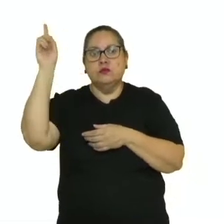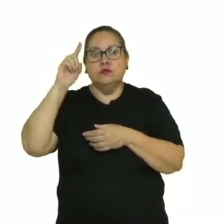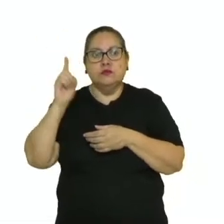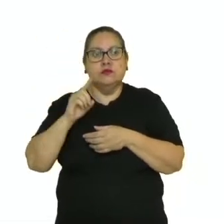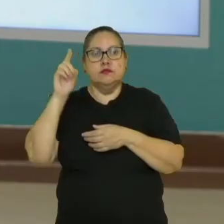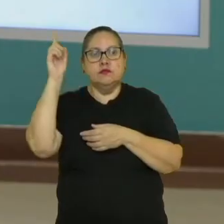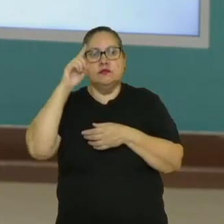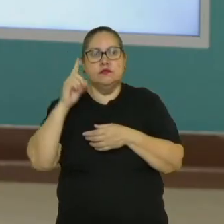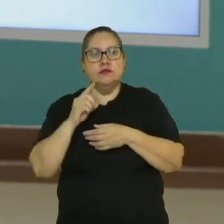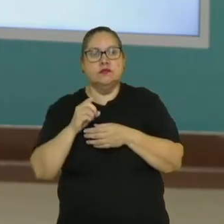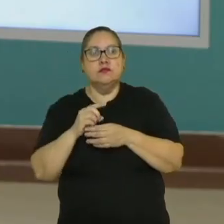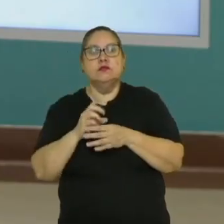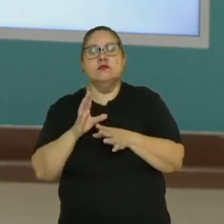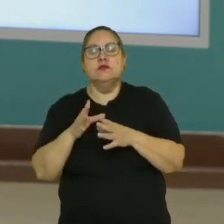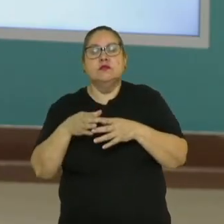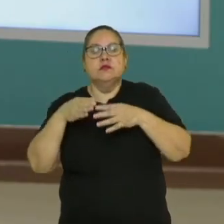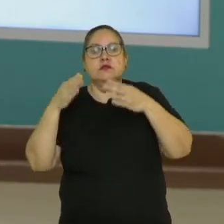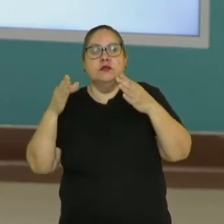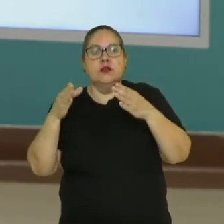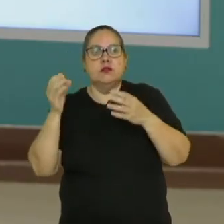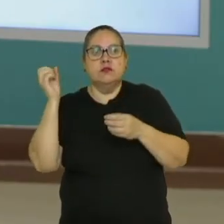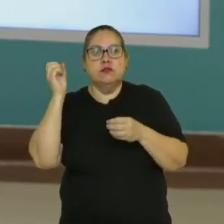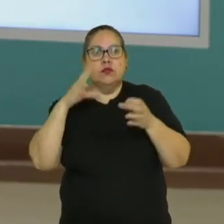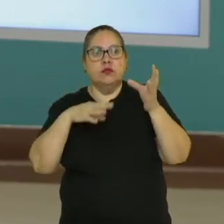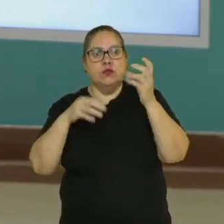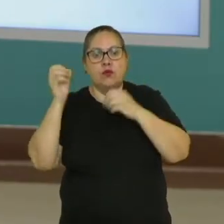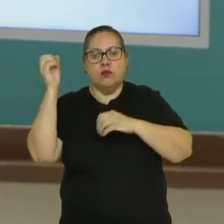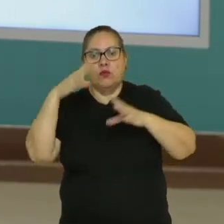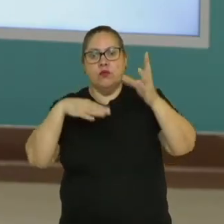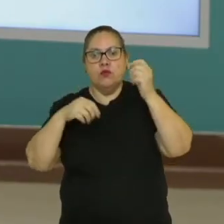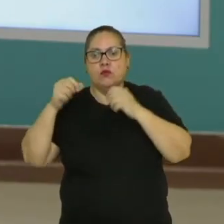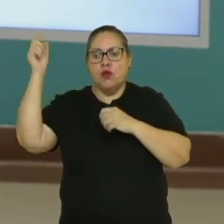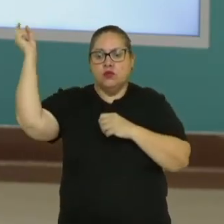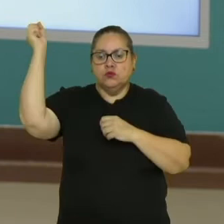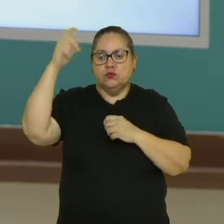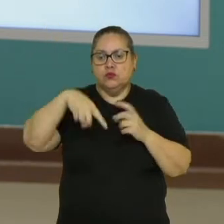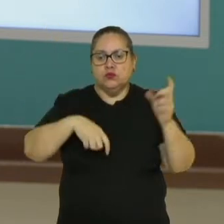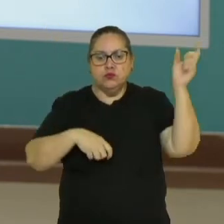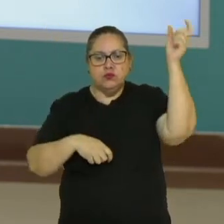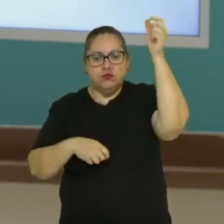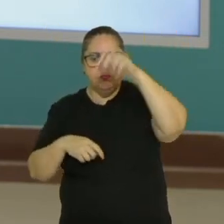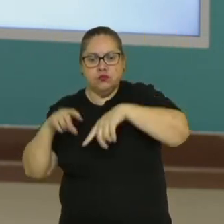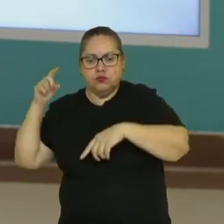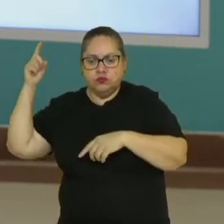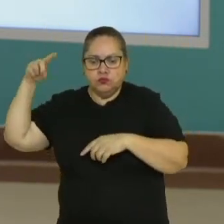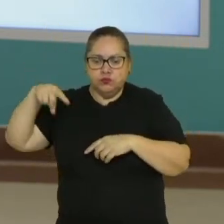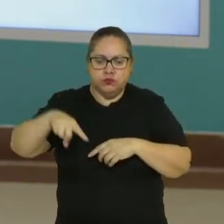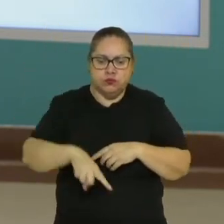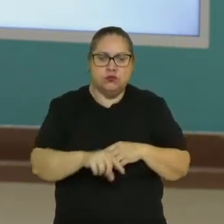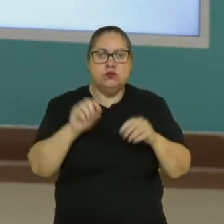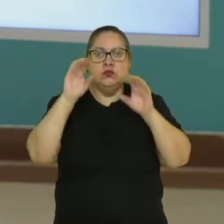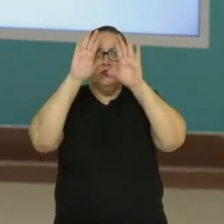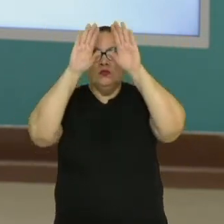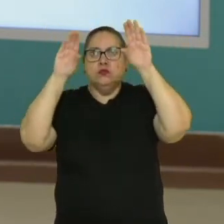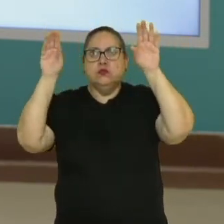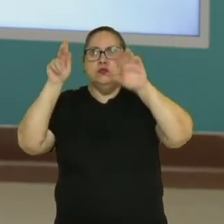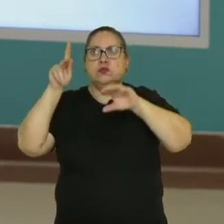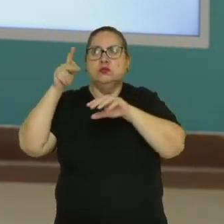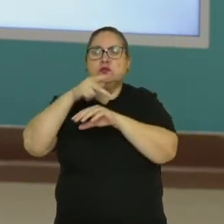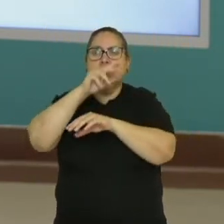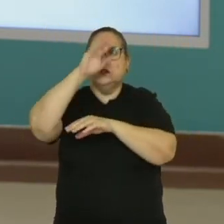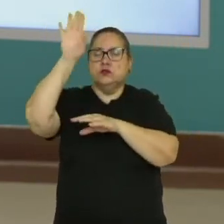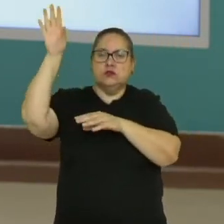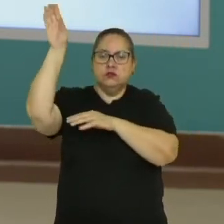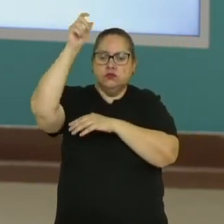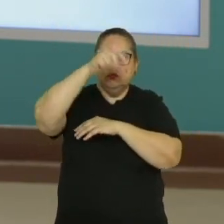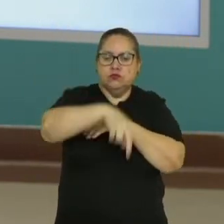elétricas, além do grande bombardeamento de corpos oriundos do espaço. Olha que interessante. Também não existia